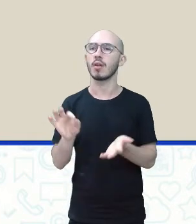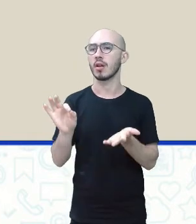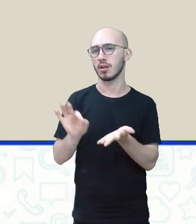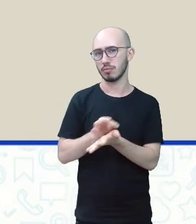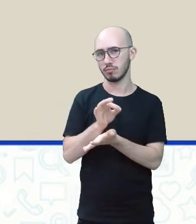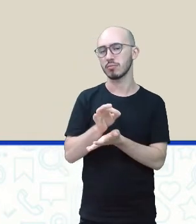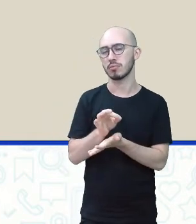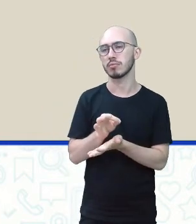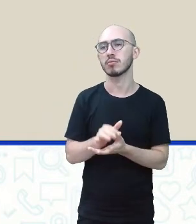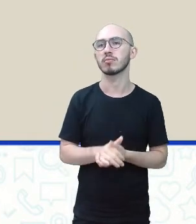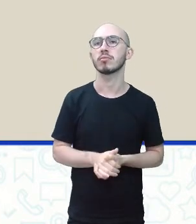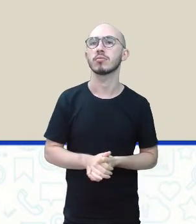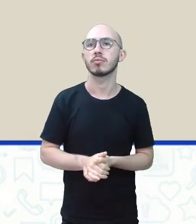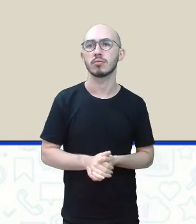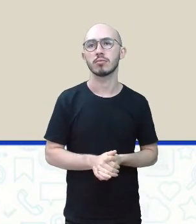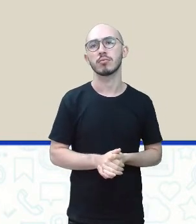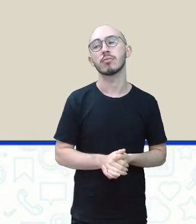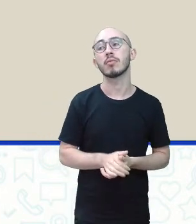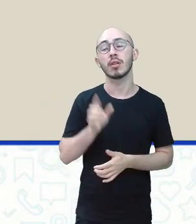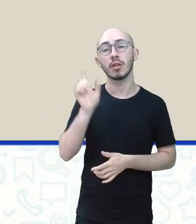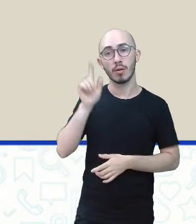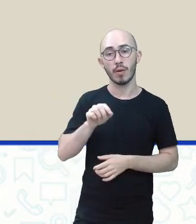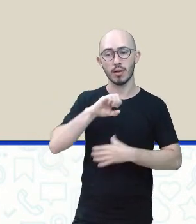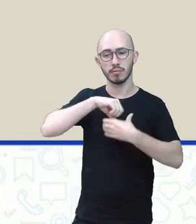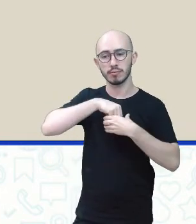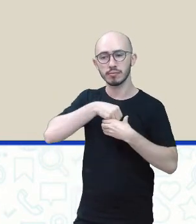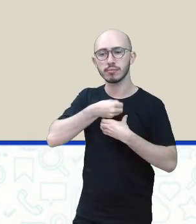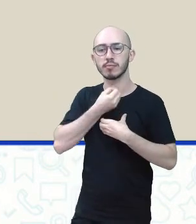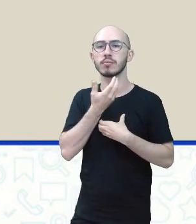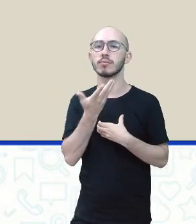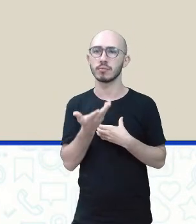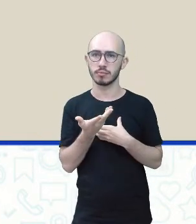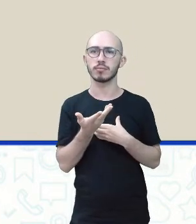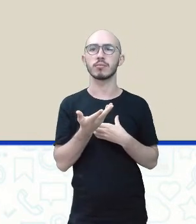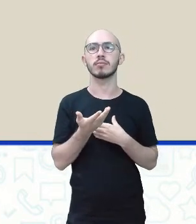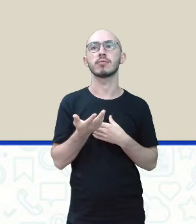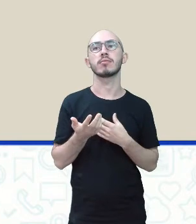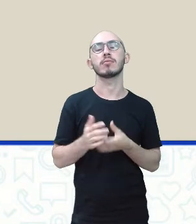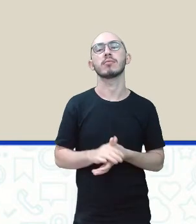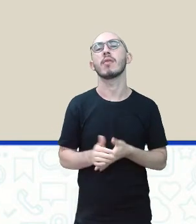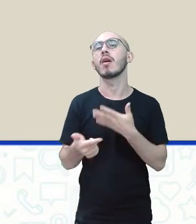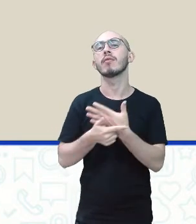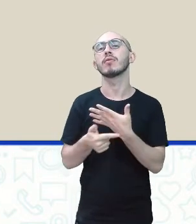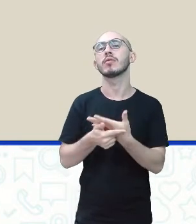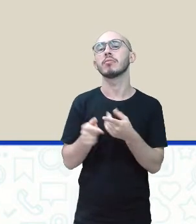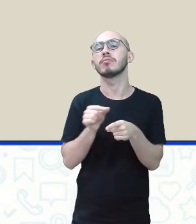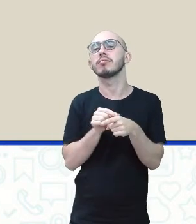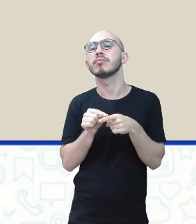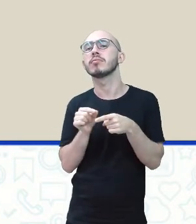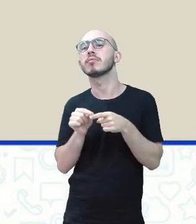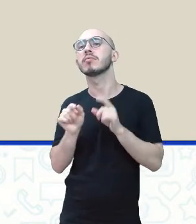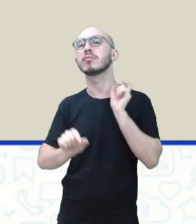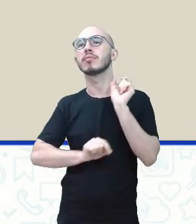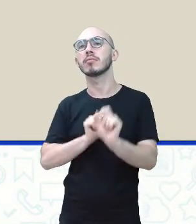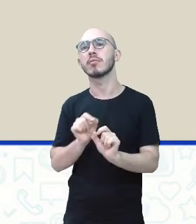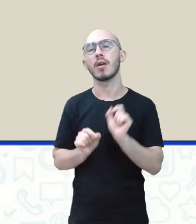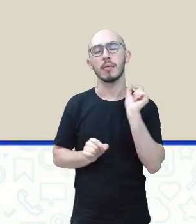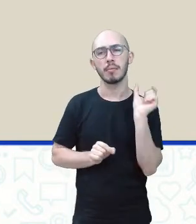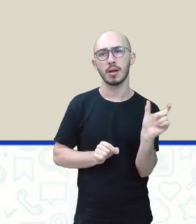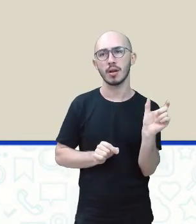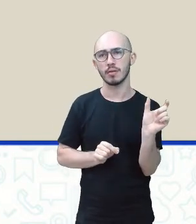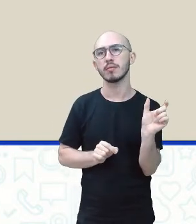escrita essa obra, é uma obra autobiográfica. Função morfológica. A palavra